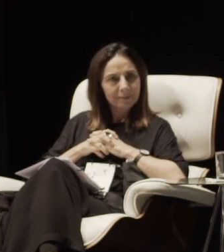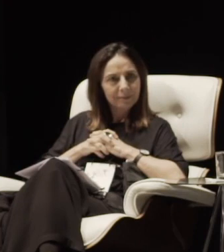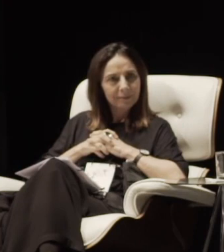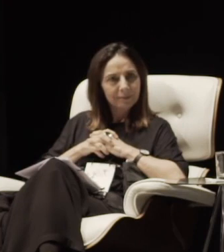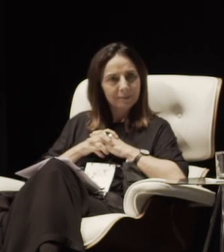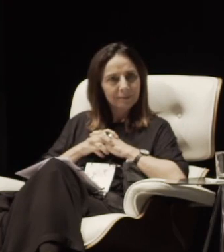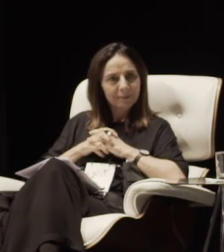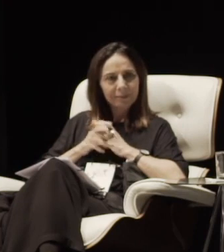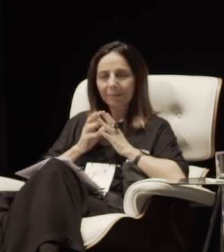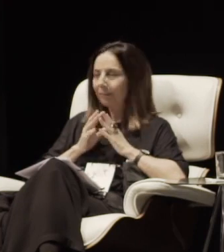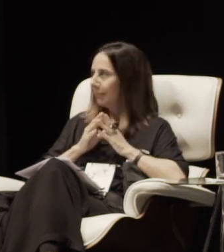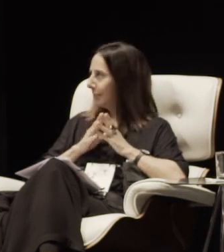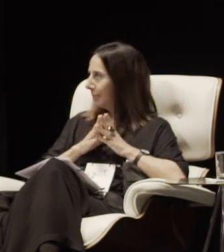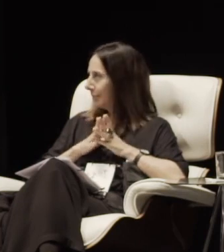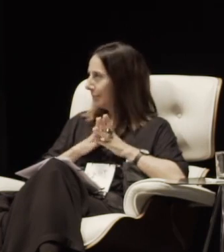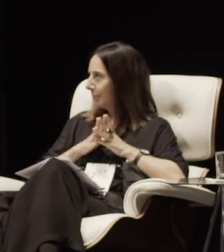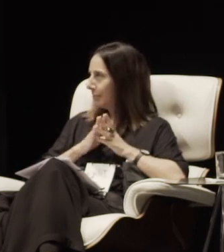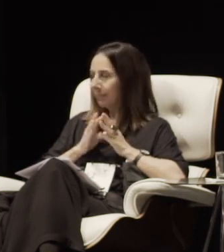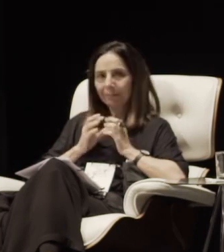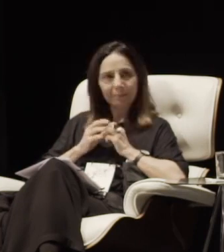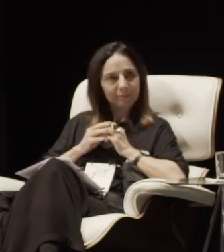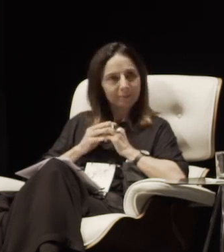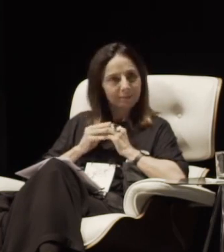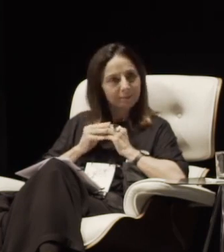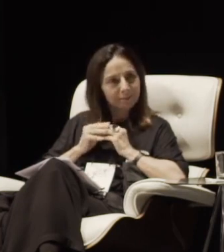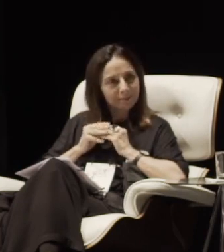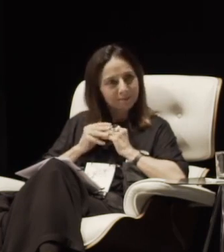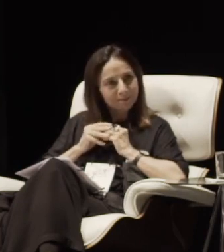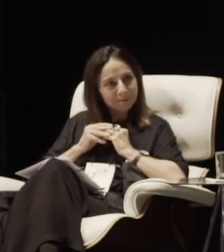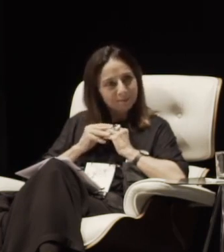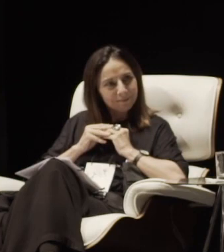nunca vamos voltar a este ponto. É isso.